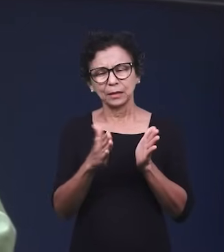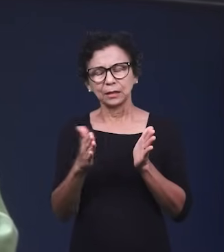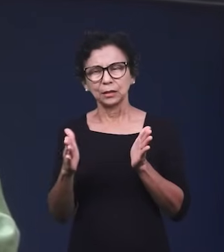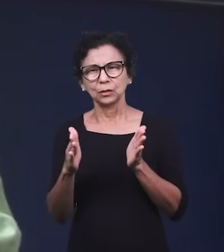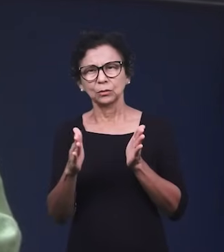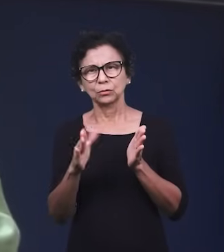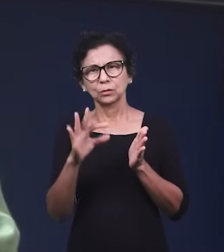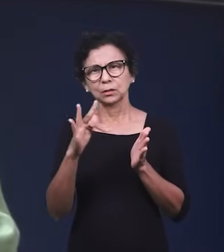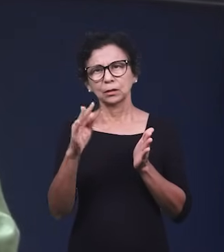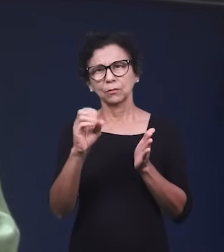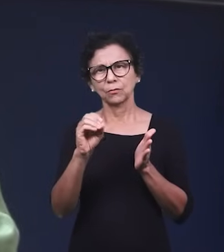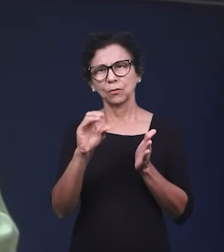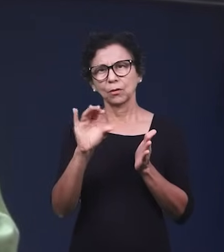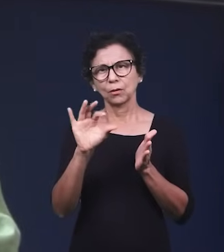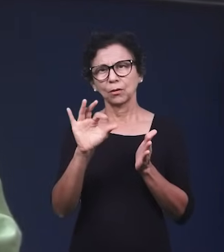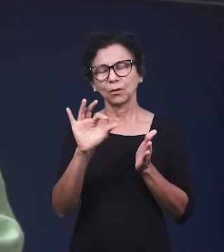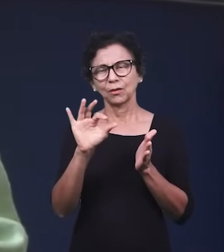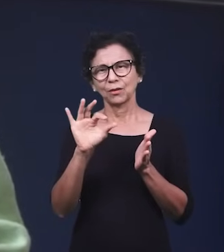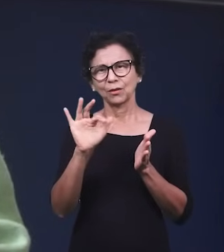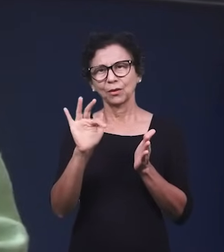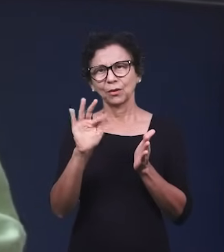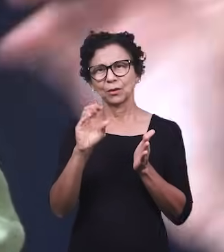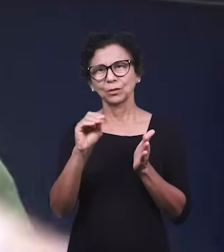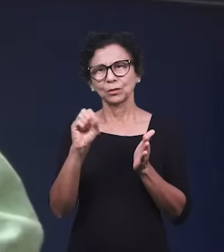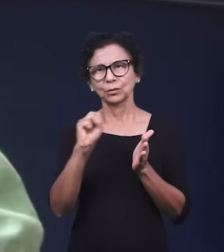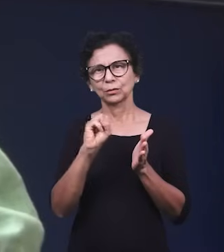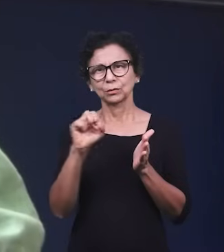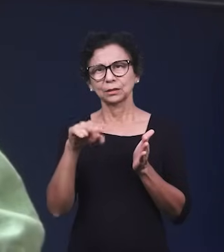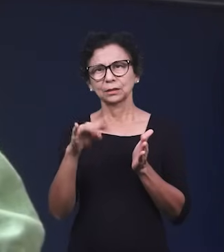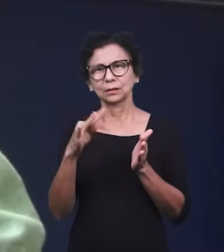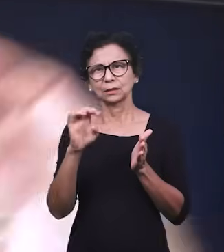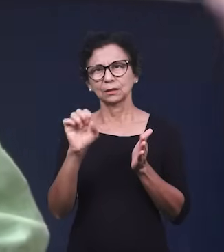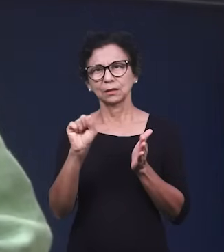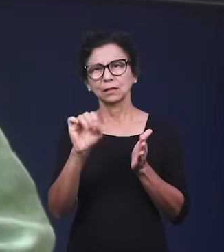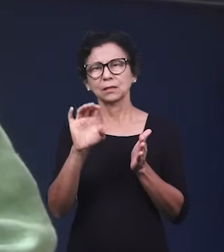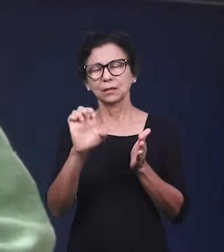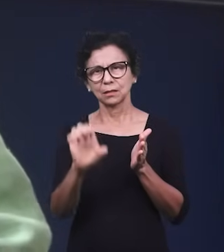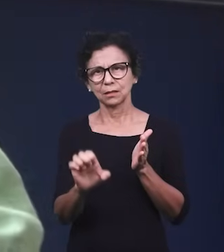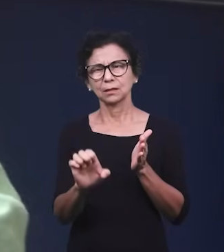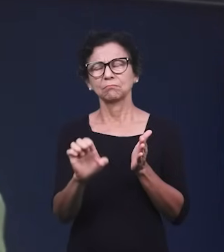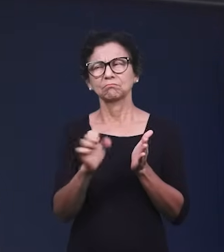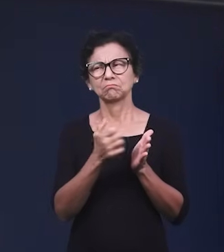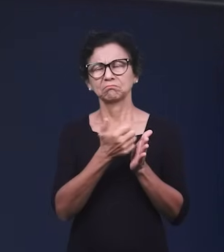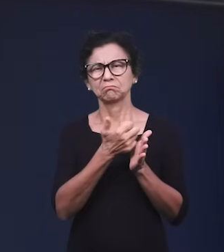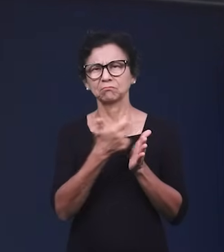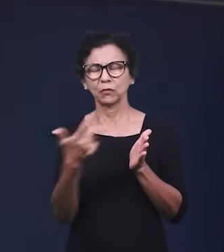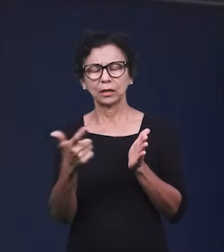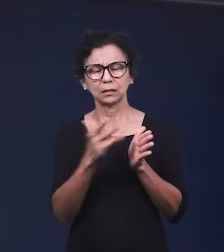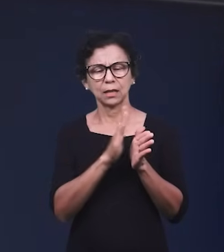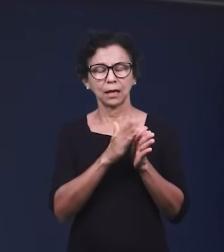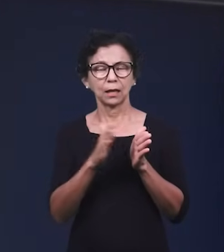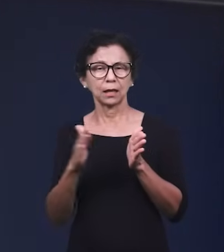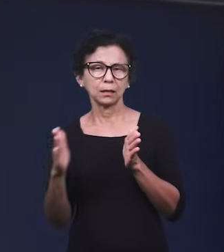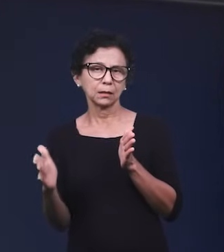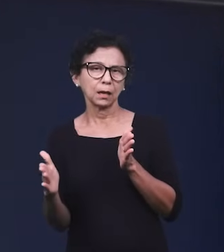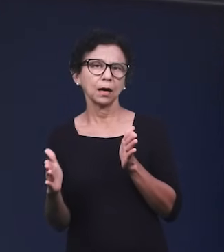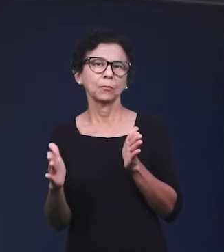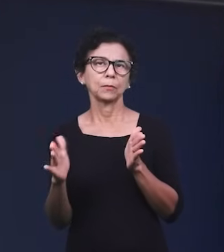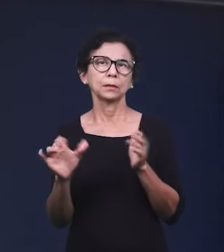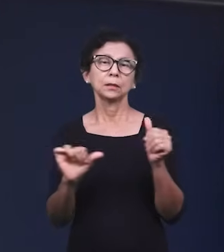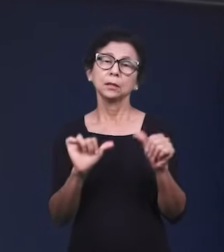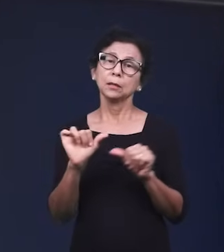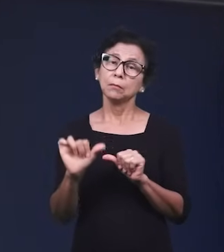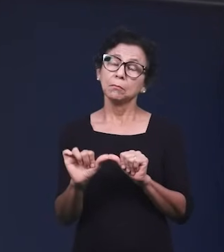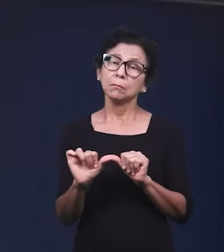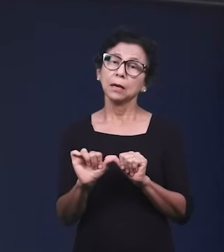tem tem se tem tem mudado né ao longo de dos estudos né mas basicamente é a é a